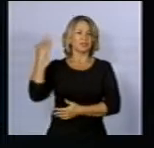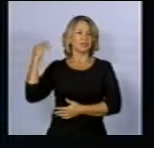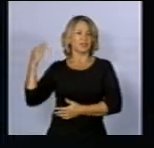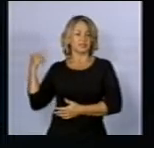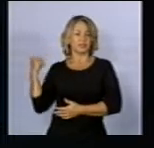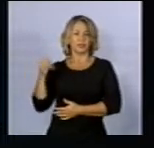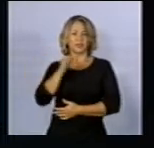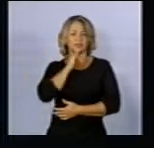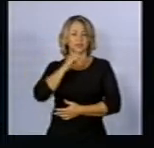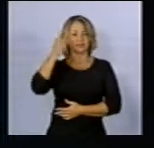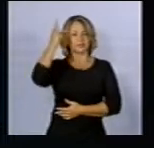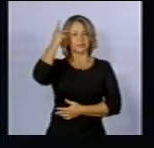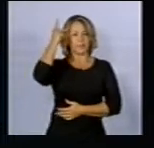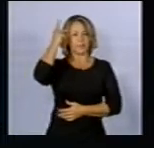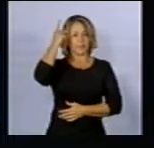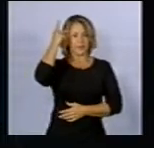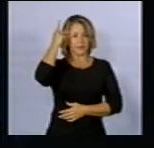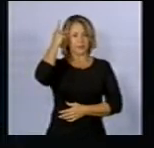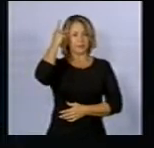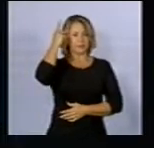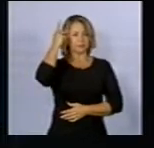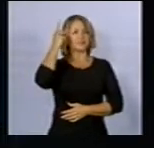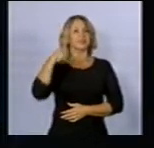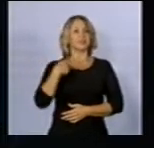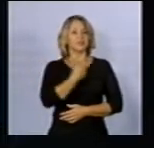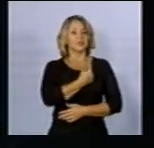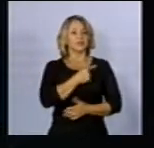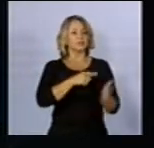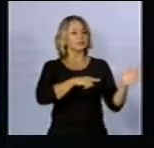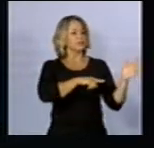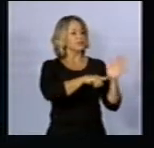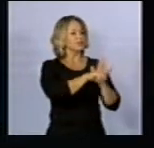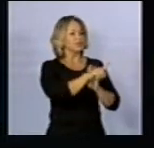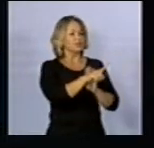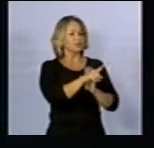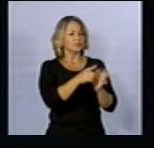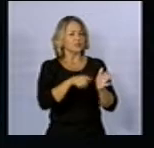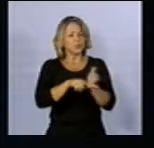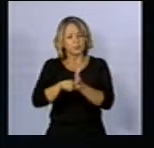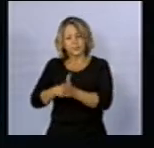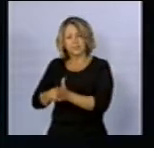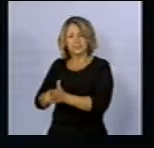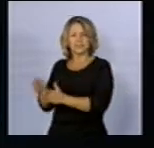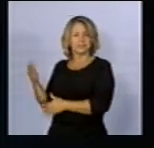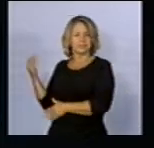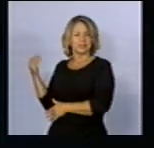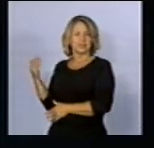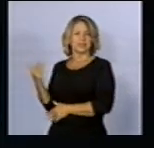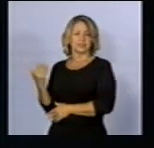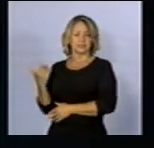município de São Paulo, em que nós tínhamos como pergunta de pesquisa a